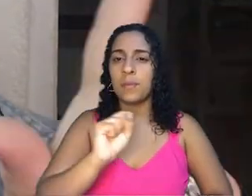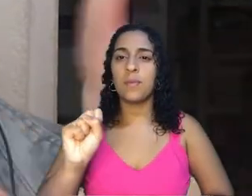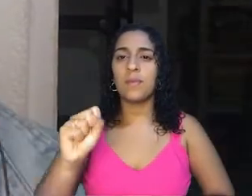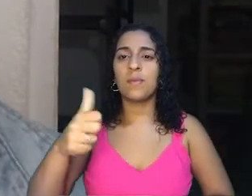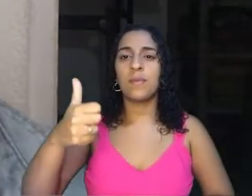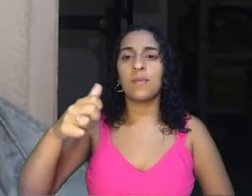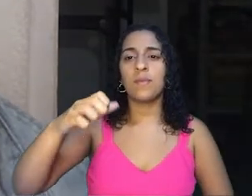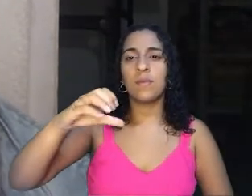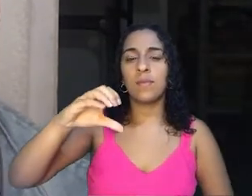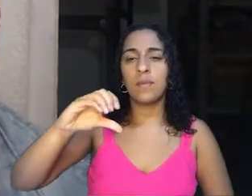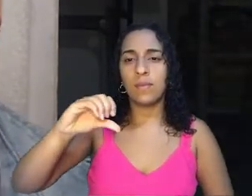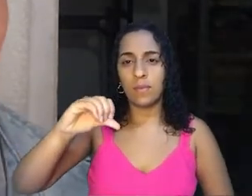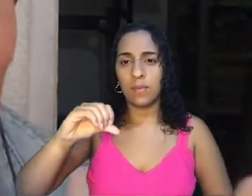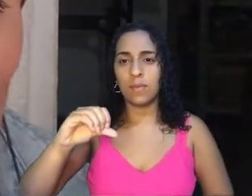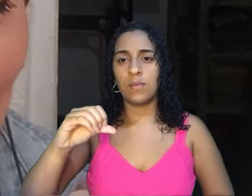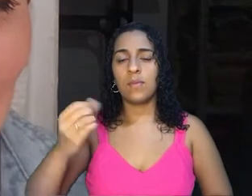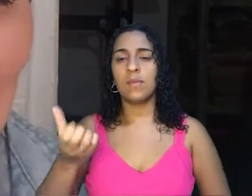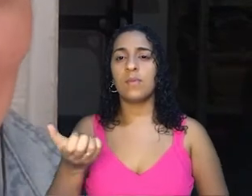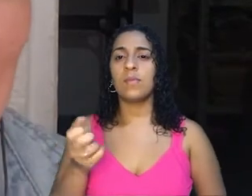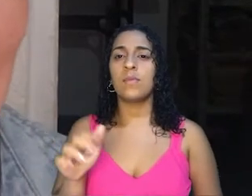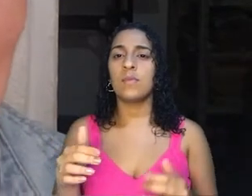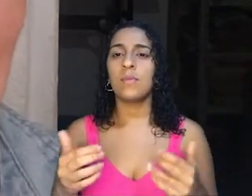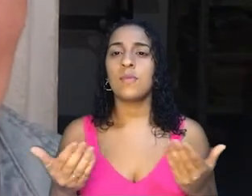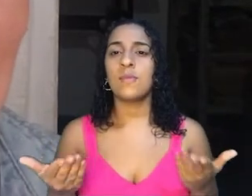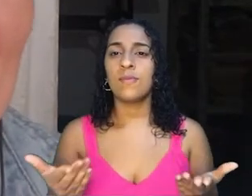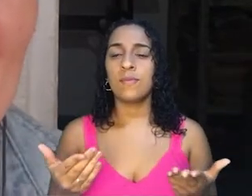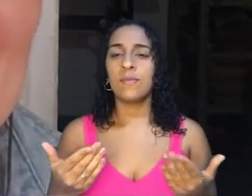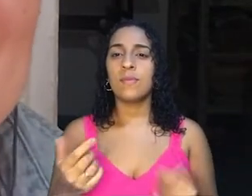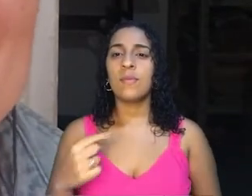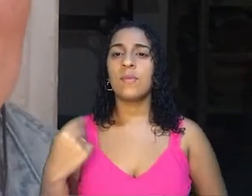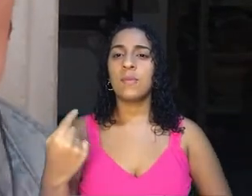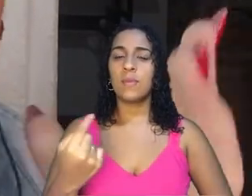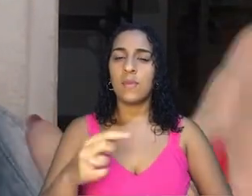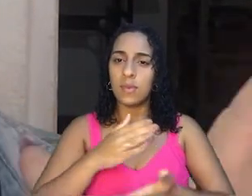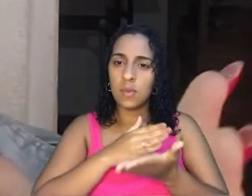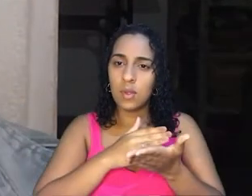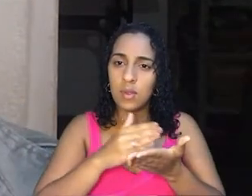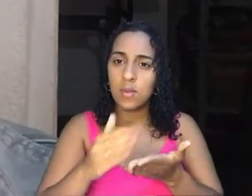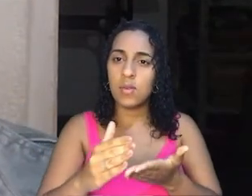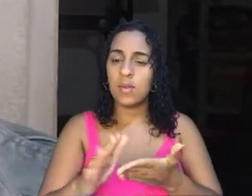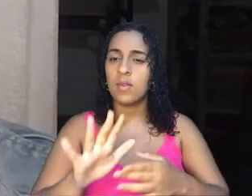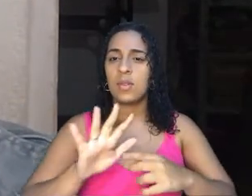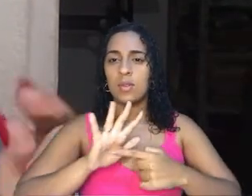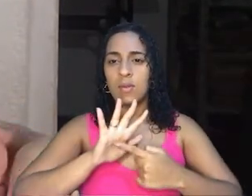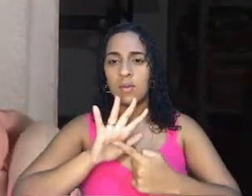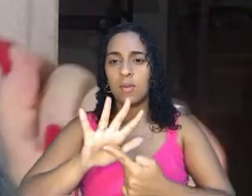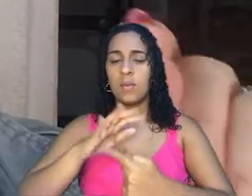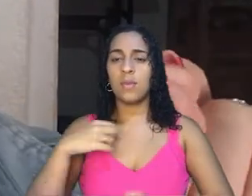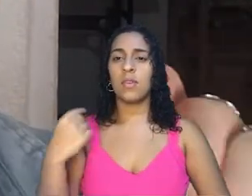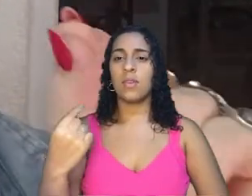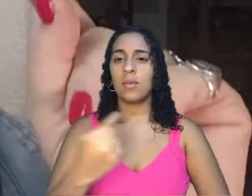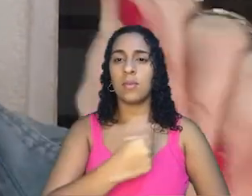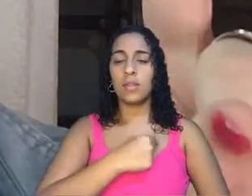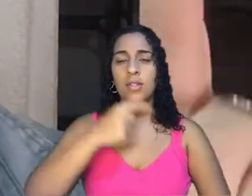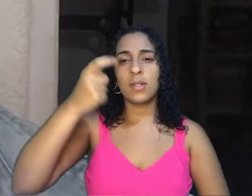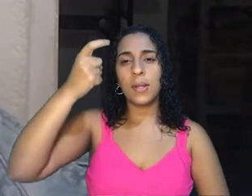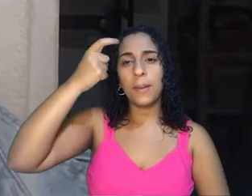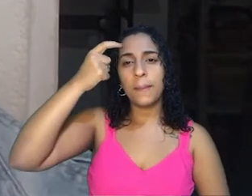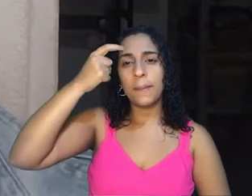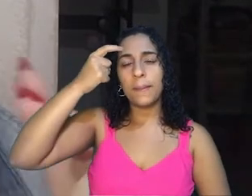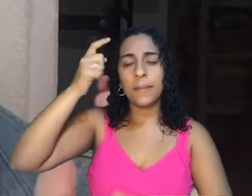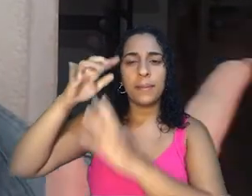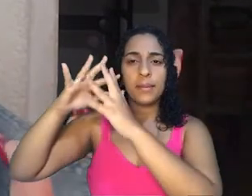19 continuam desconhecidos E é isso que essa iniciativa traz para gente pensar